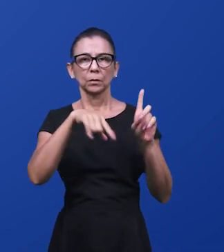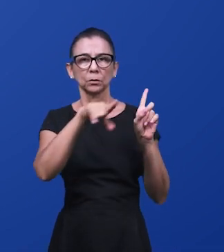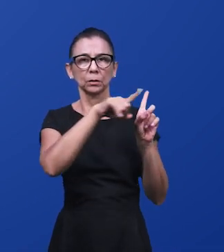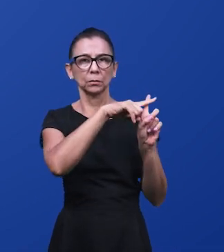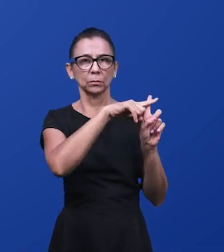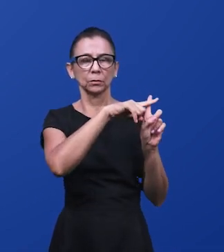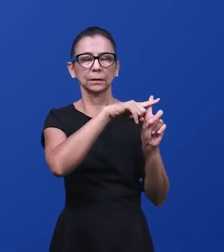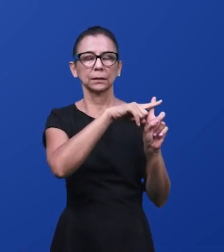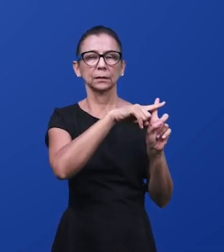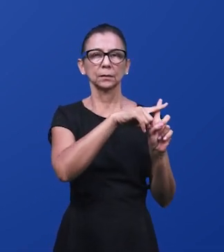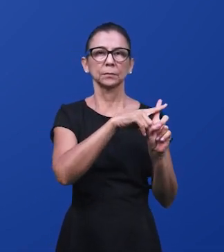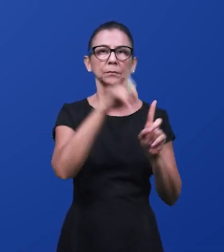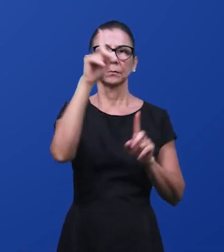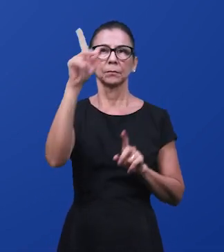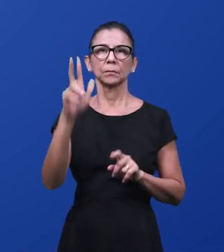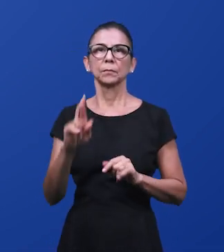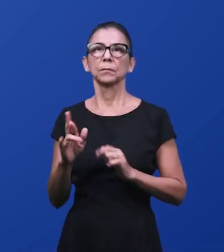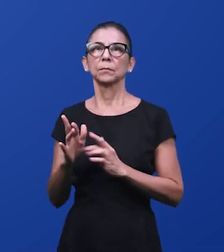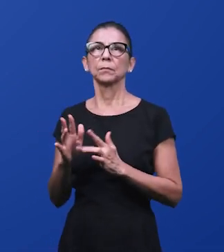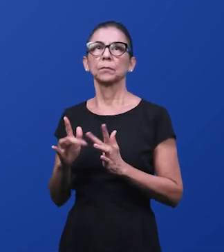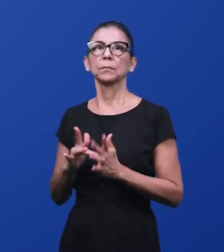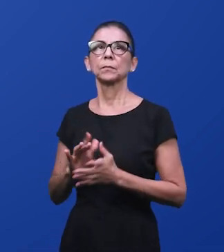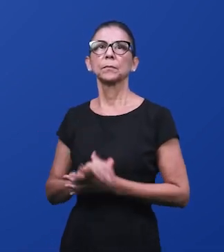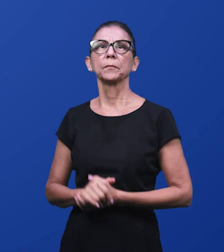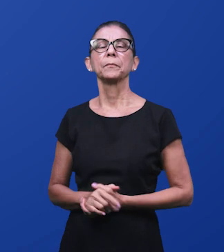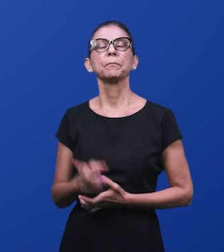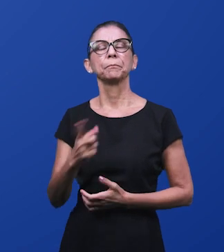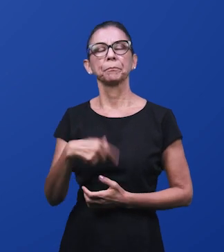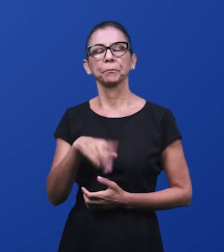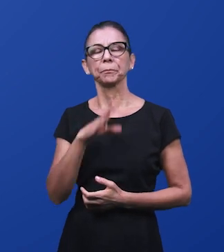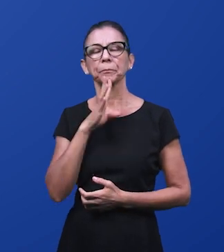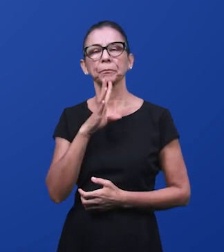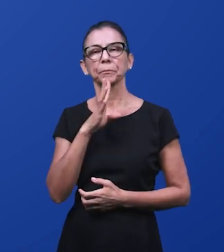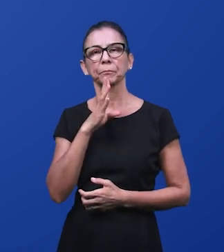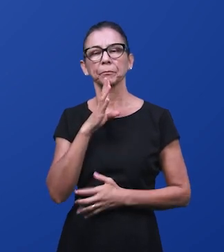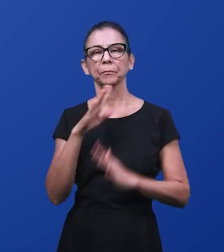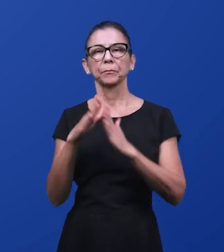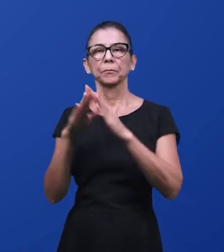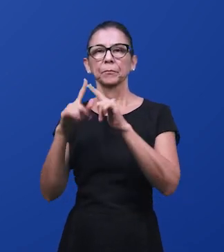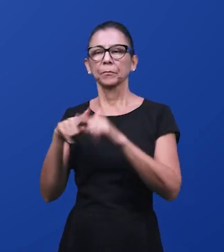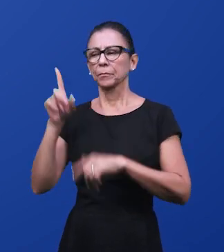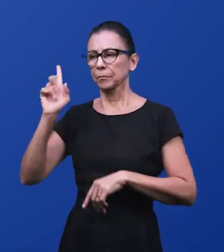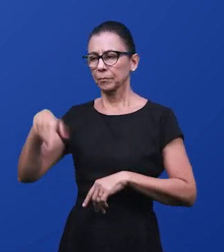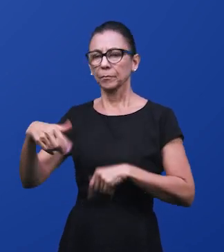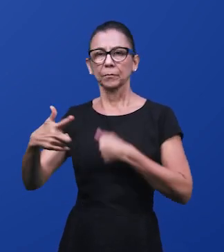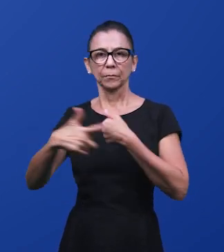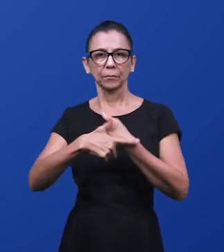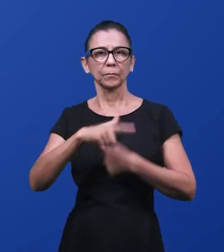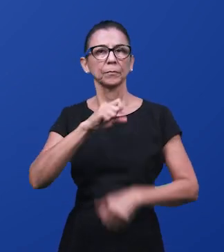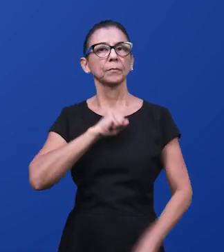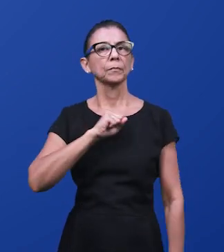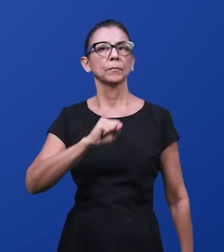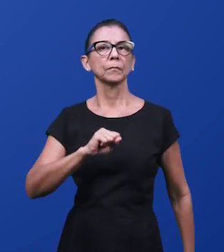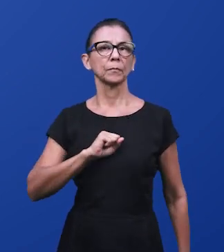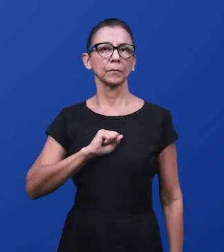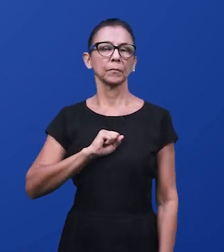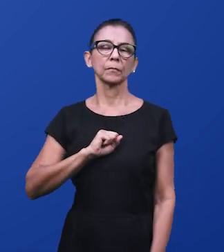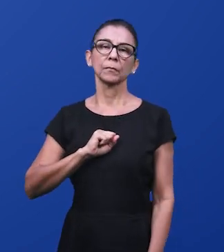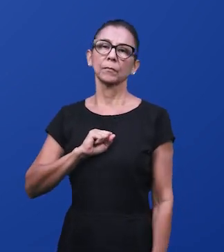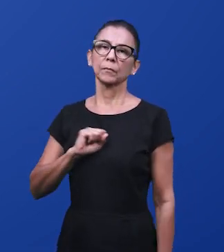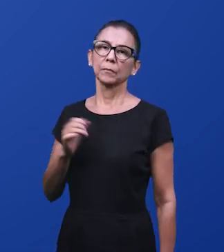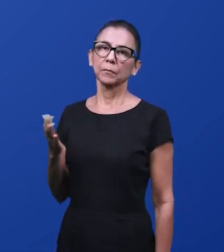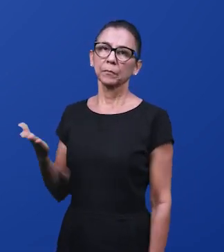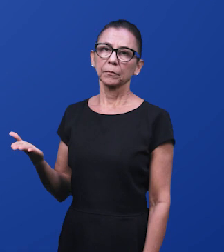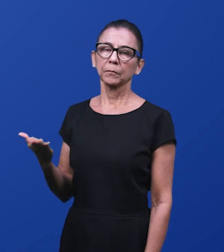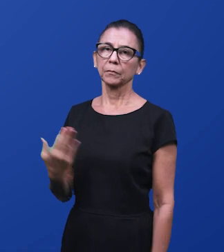A igreja que conhecemos e vivemos, ela é sacerdotal, porque ela vive a